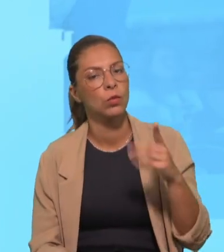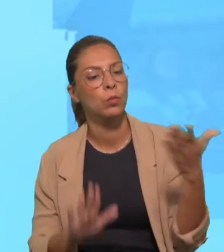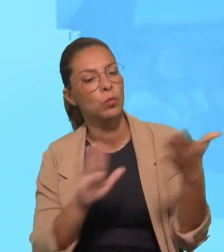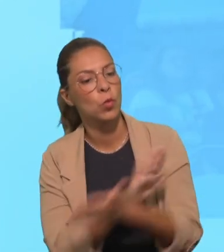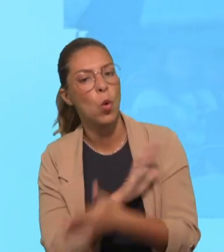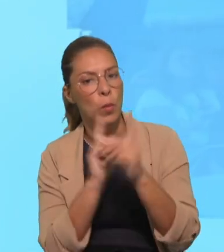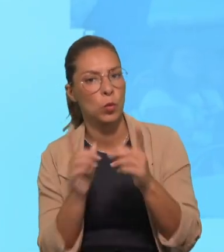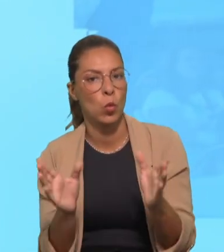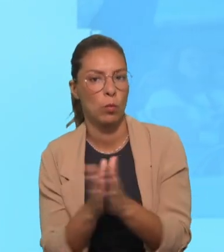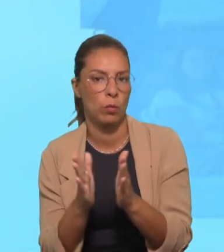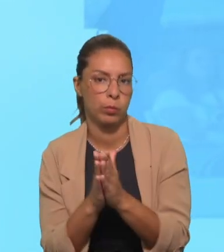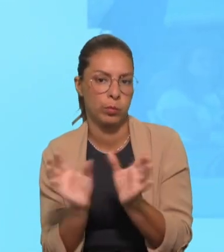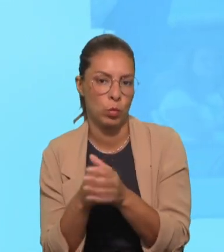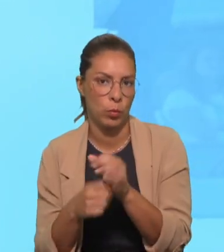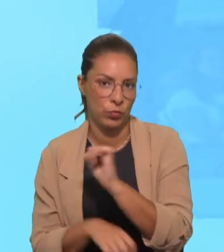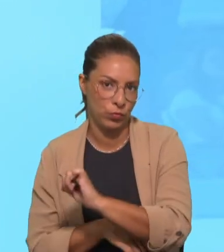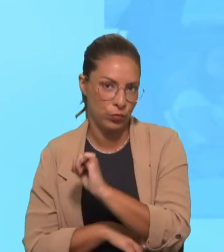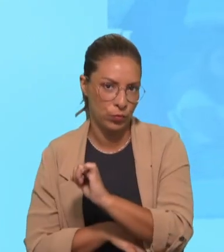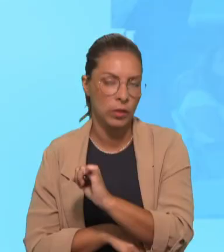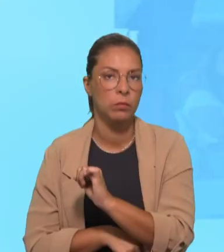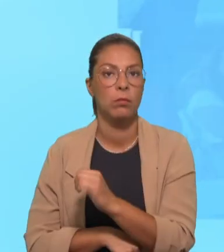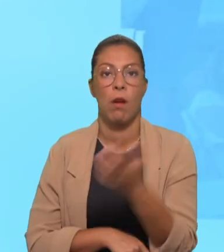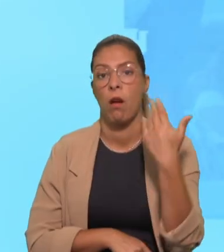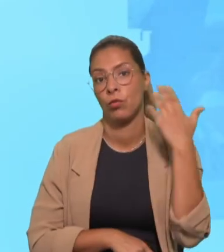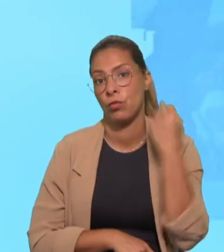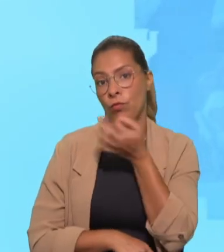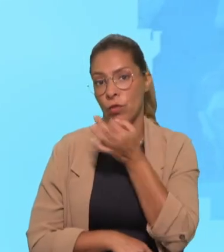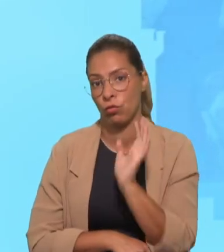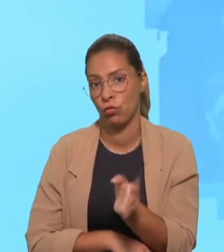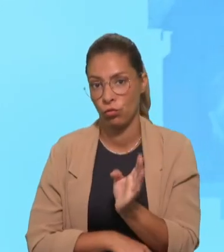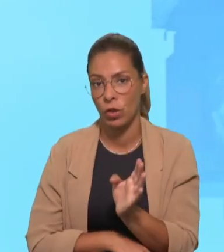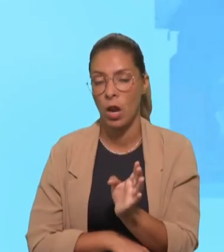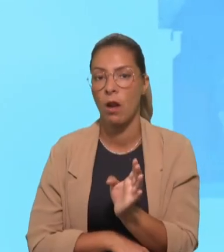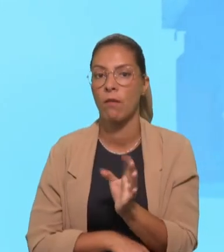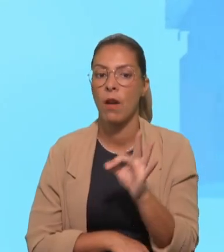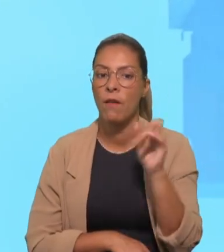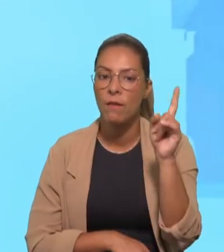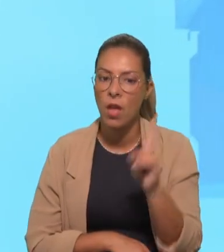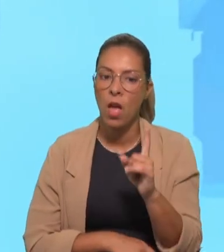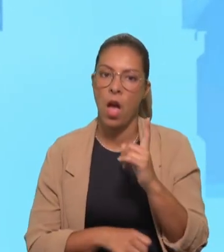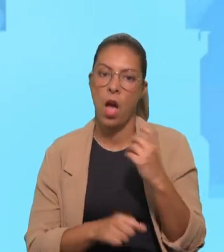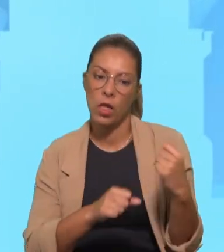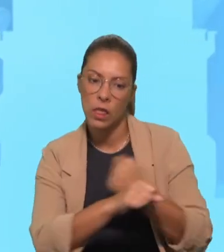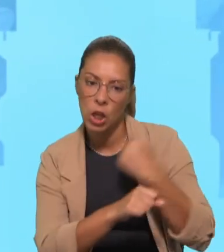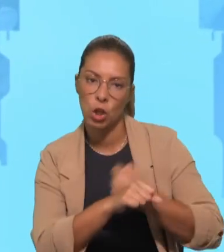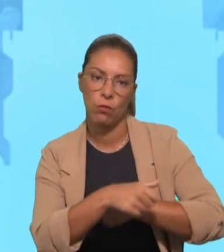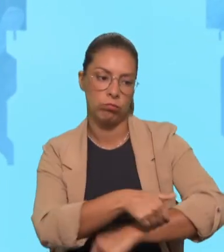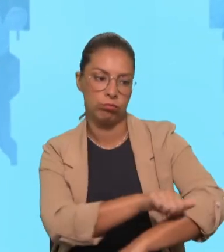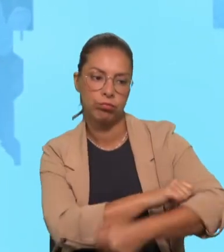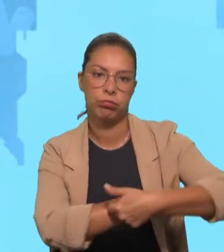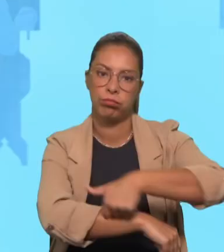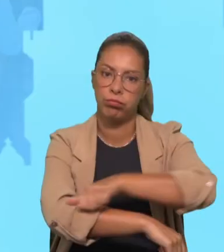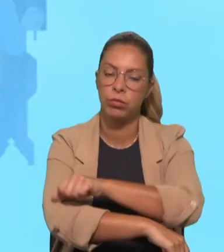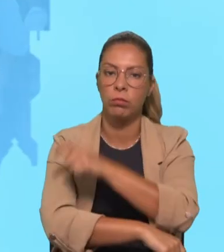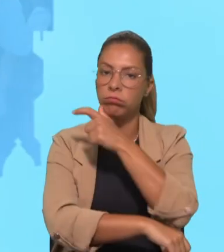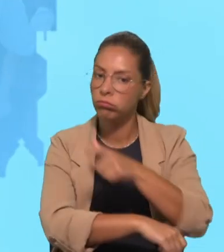do Monte Abrão, sendo, de alguma forma, já aqui falaste desta marca de uma fé ativa em que te sentes e que te faz sentir comprometido